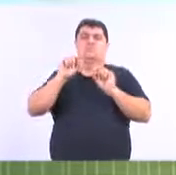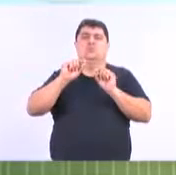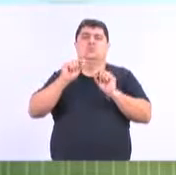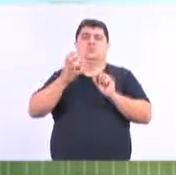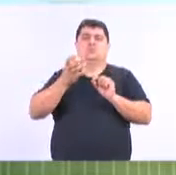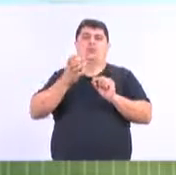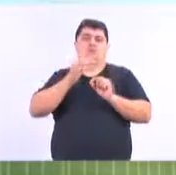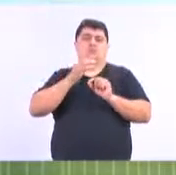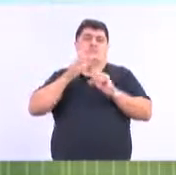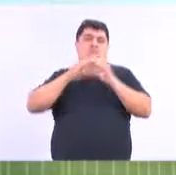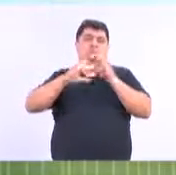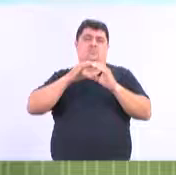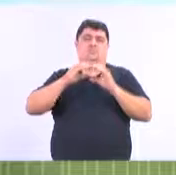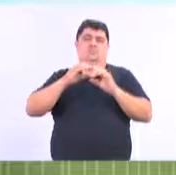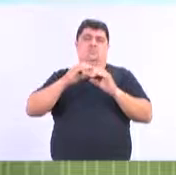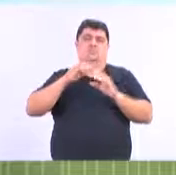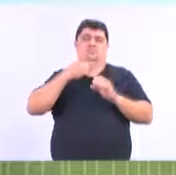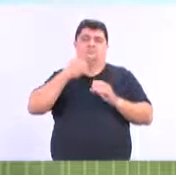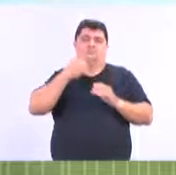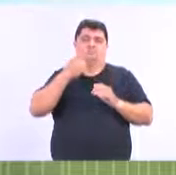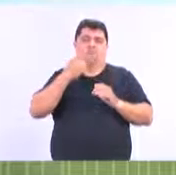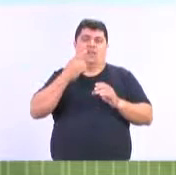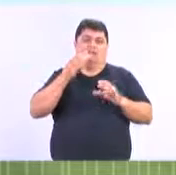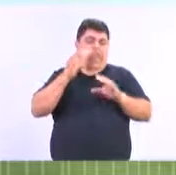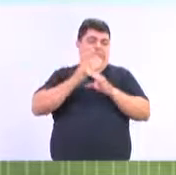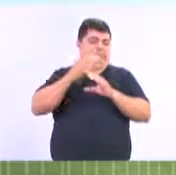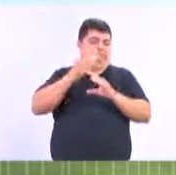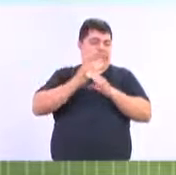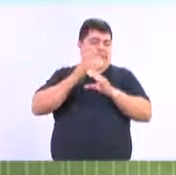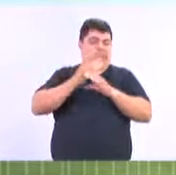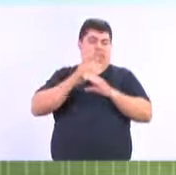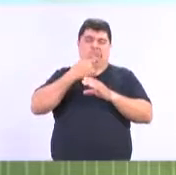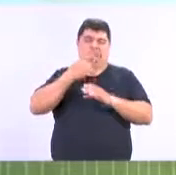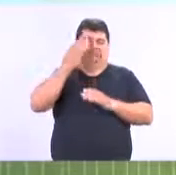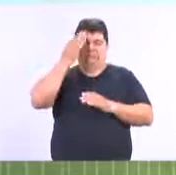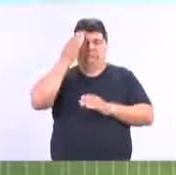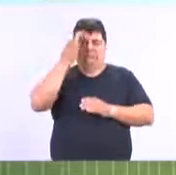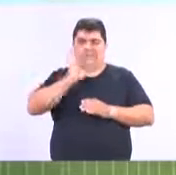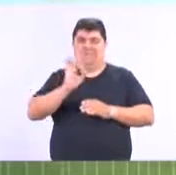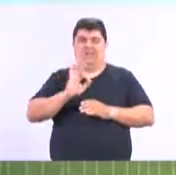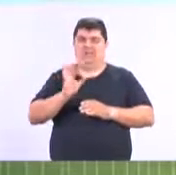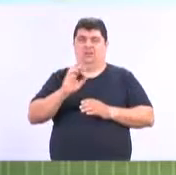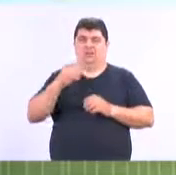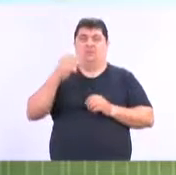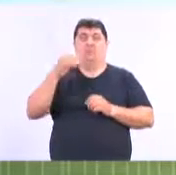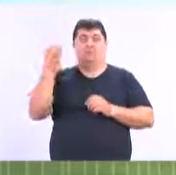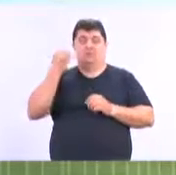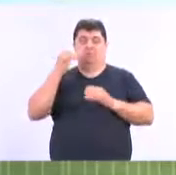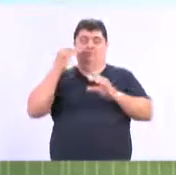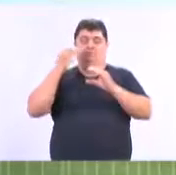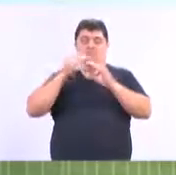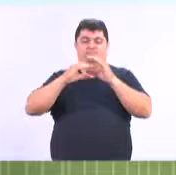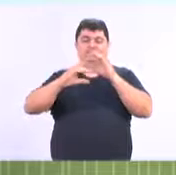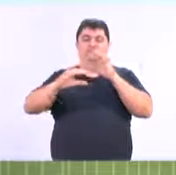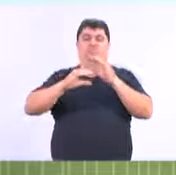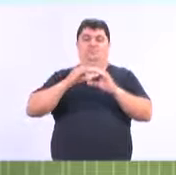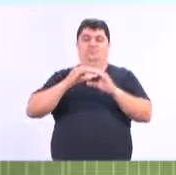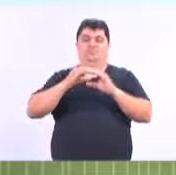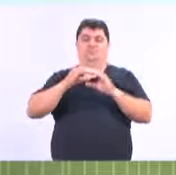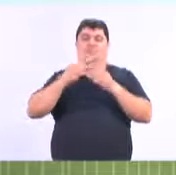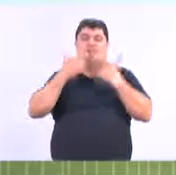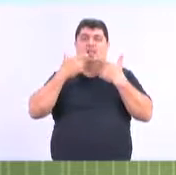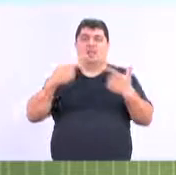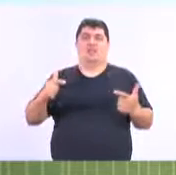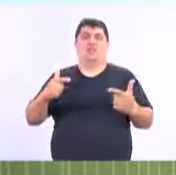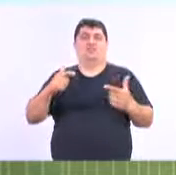adianta eu estar falando uma língua e o empresário está falando outra língua. Não adianta eu estar falando uma língua e